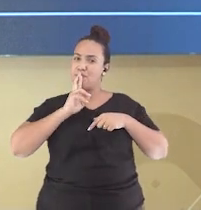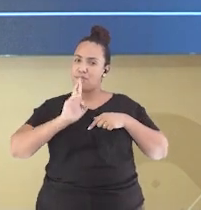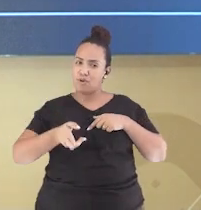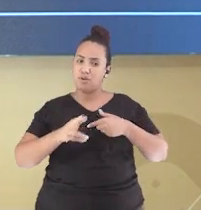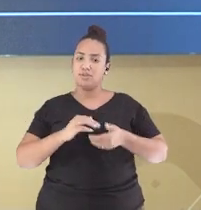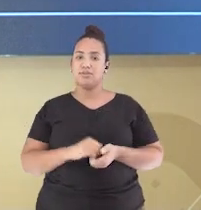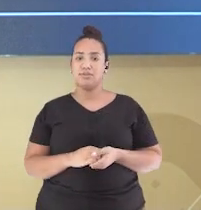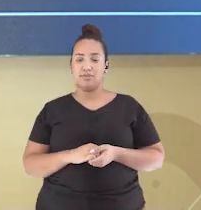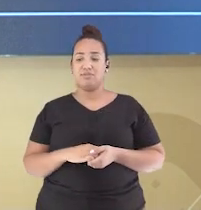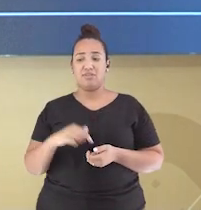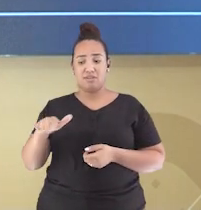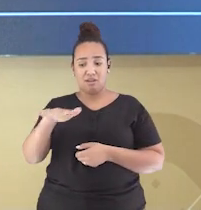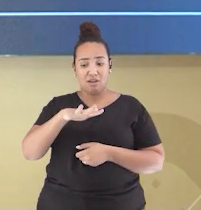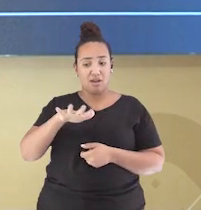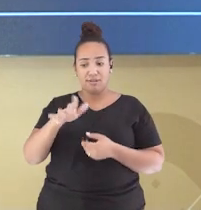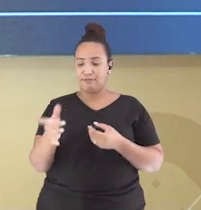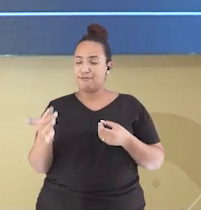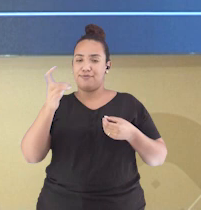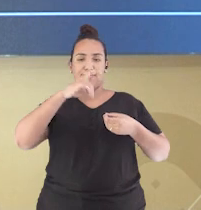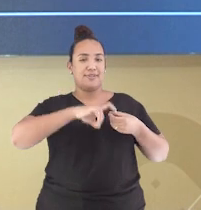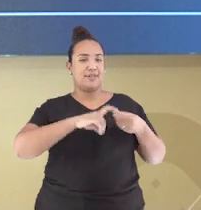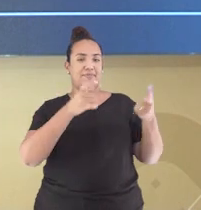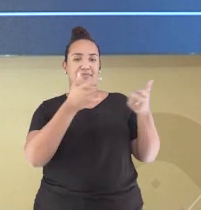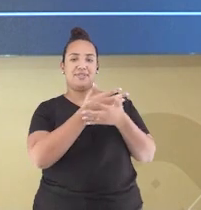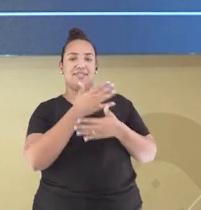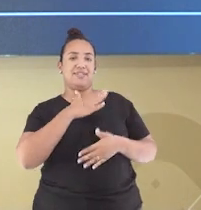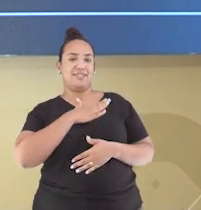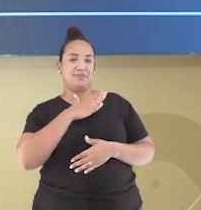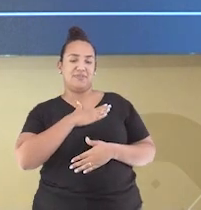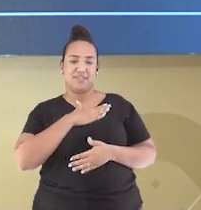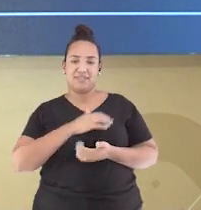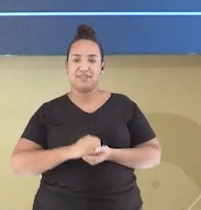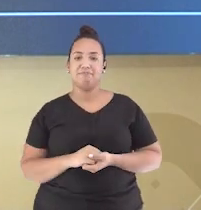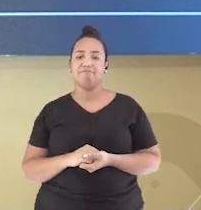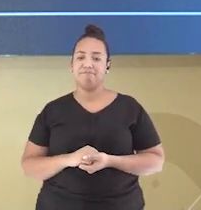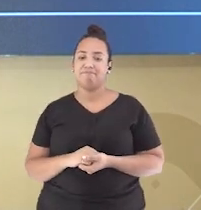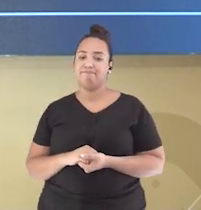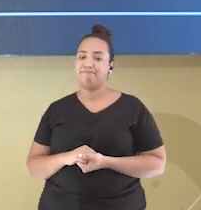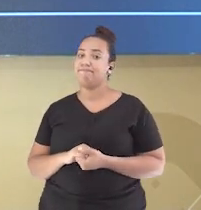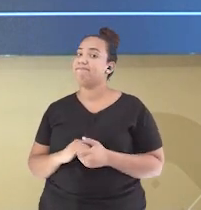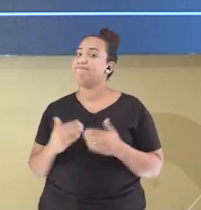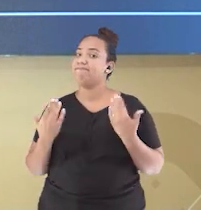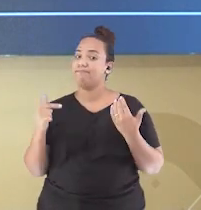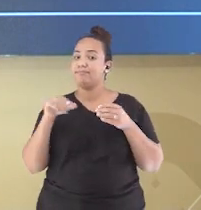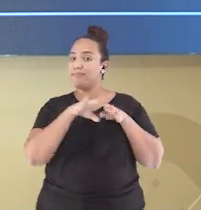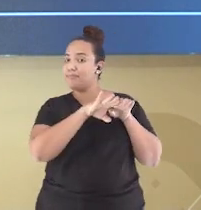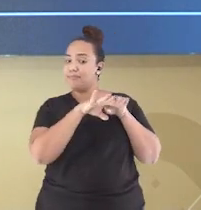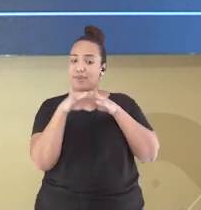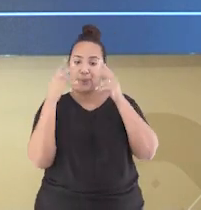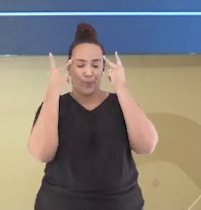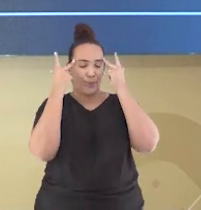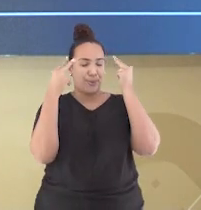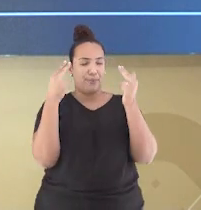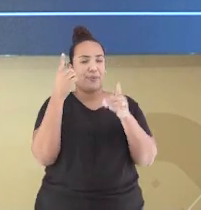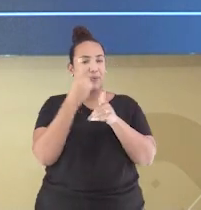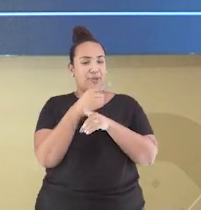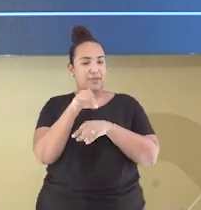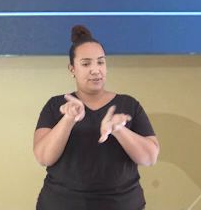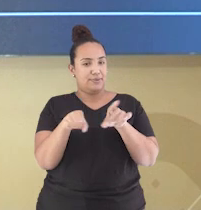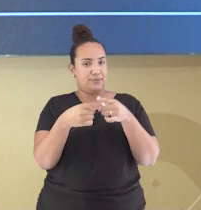De volta da terra da Califórnia para o meu doce lar Chicago. Esse é um padrão muito comum no